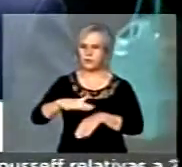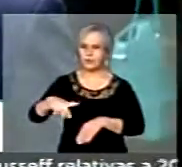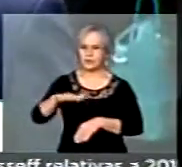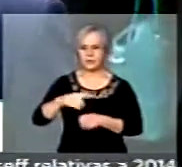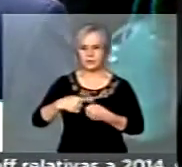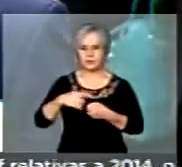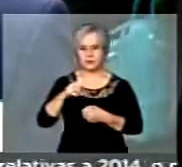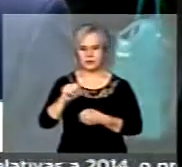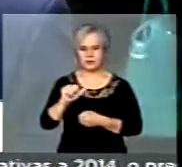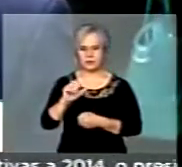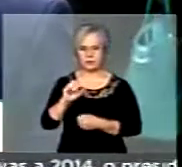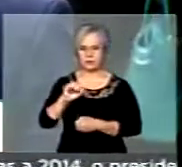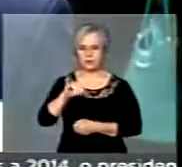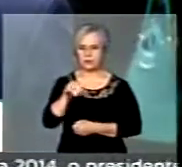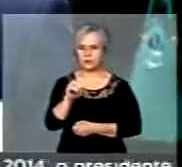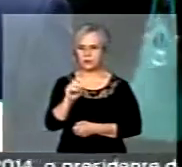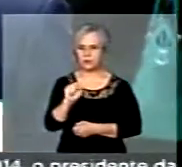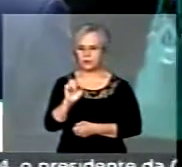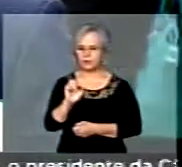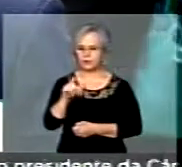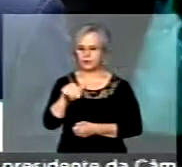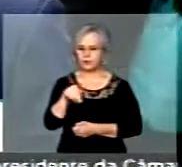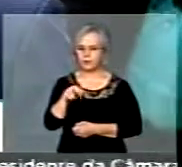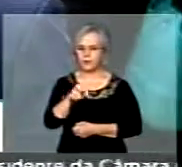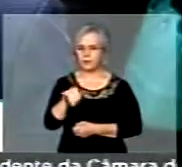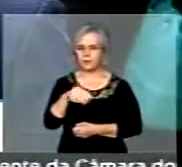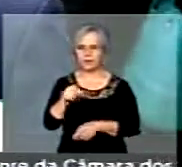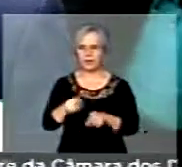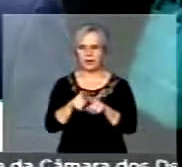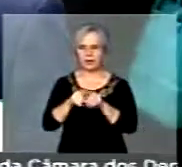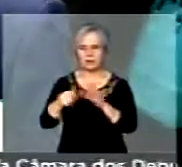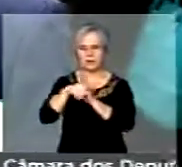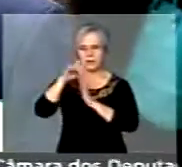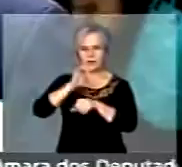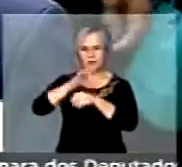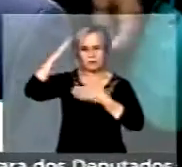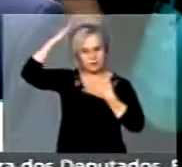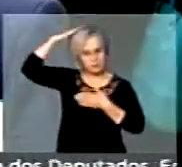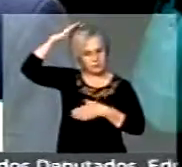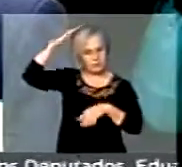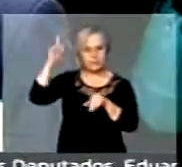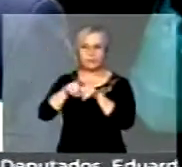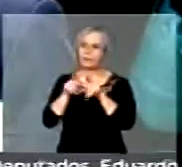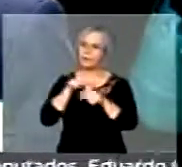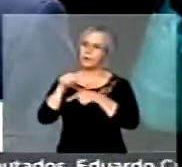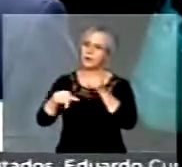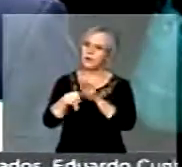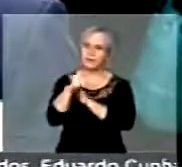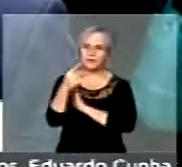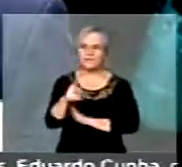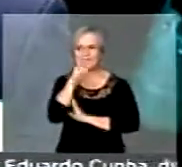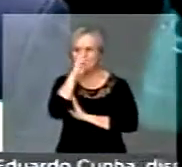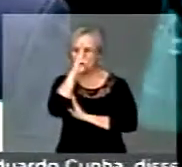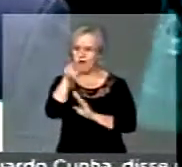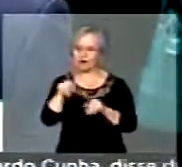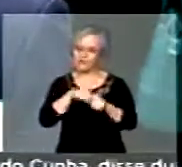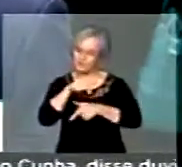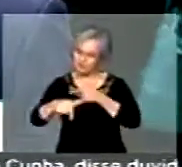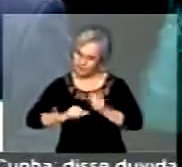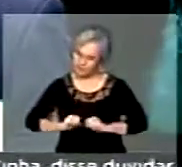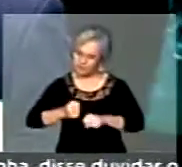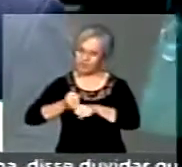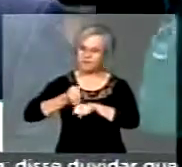e toda a região, orgulha o Paraná e orgulha o Brasil com sua atuação sempre muito forte,